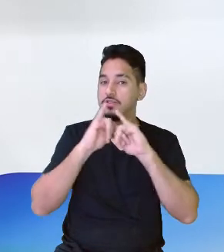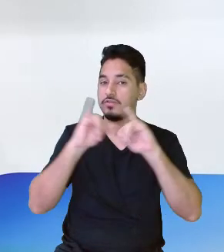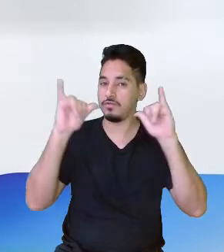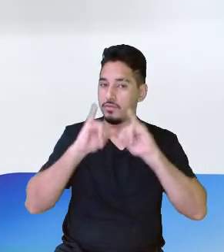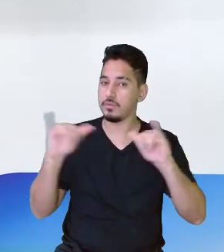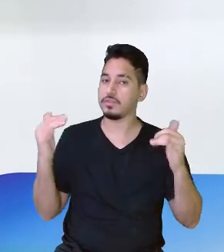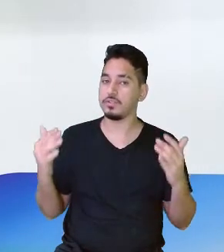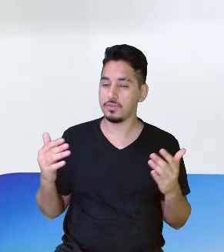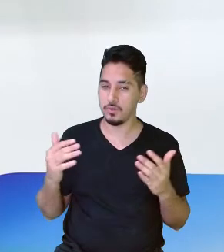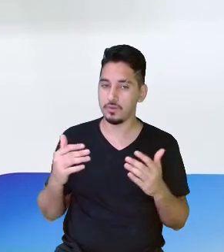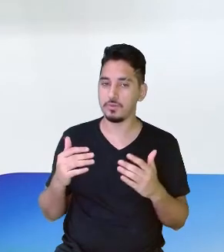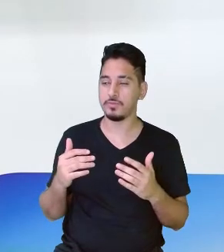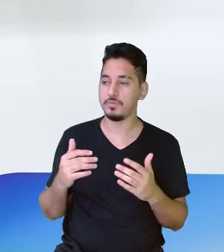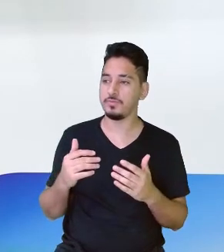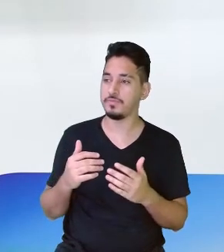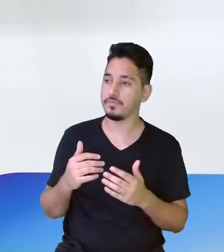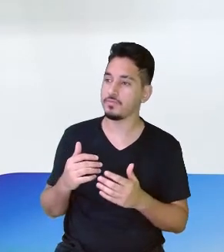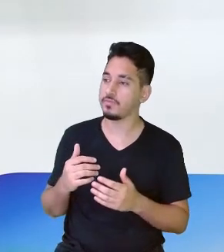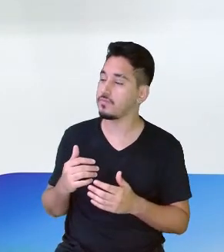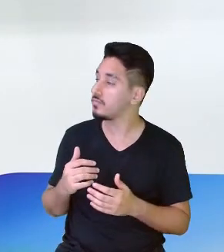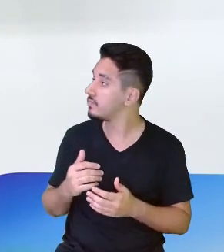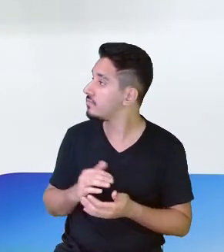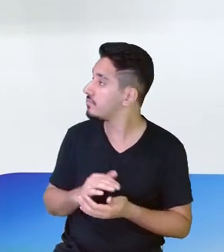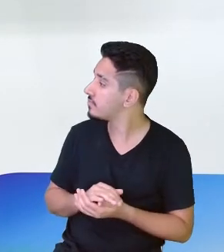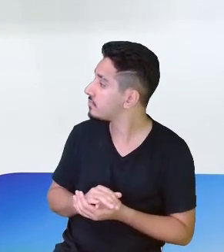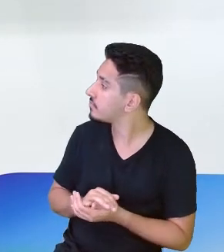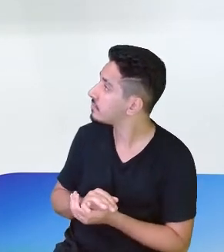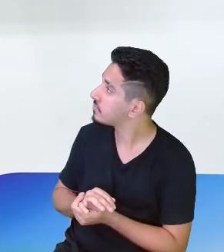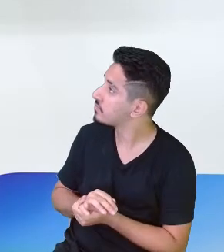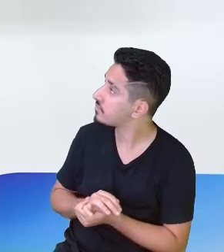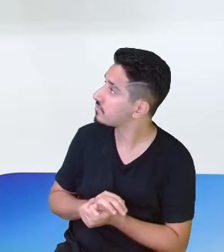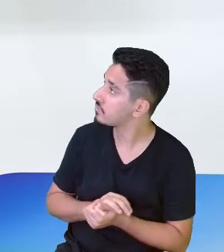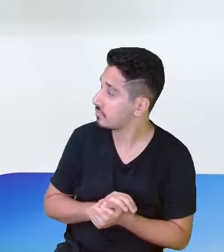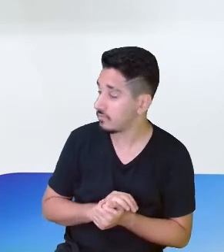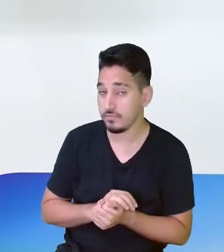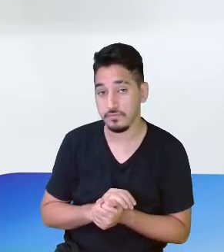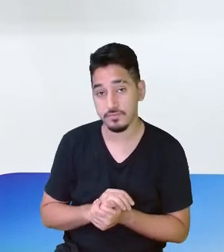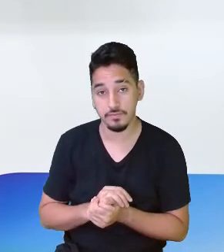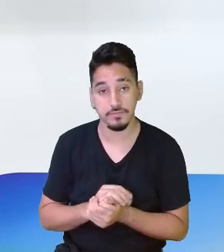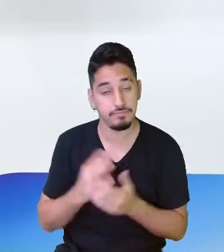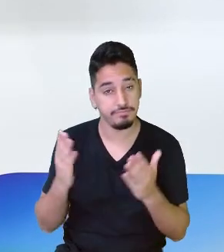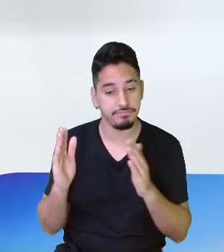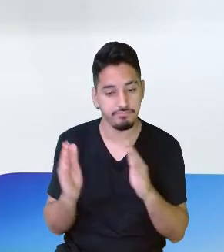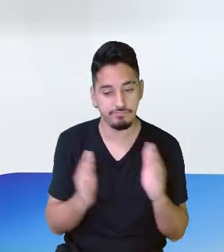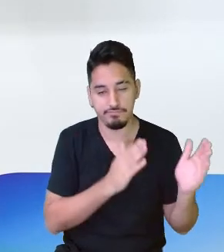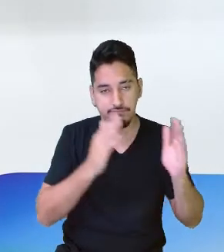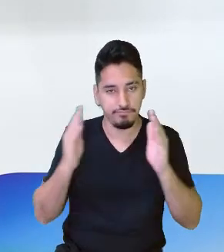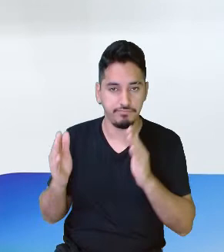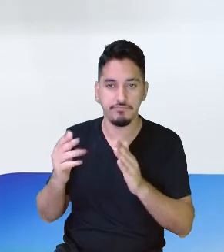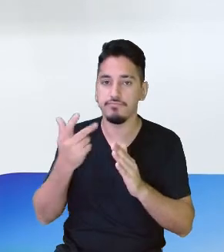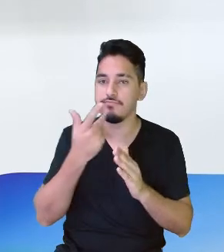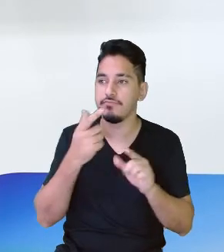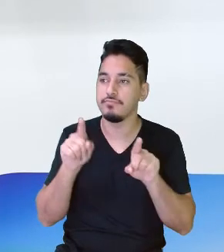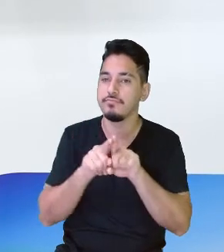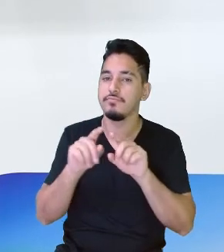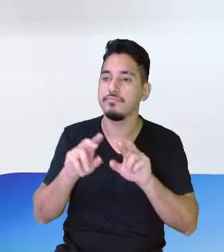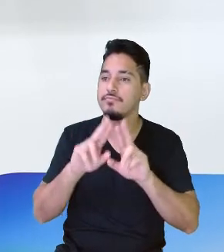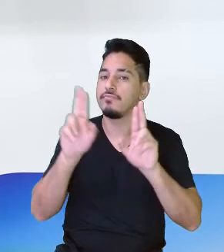informações. Passando mais para frente, além da ressignificação, a gente precisa falar sobre